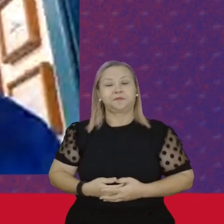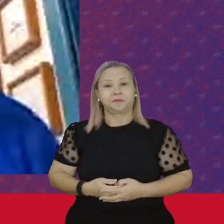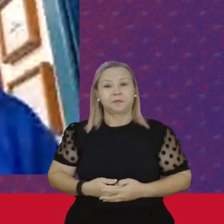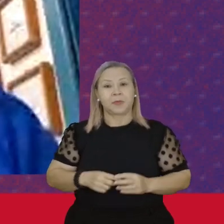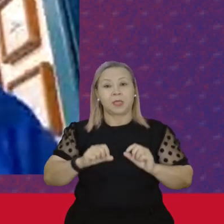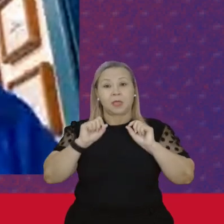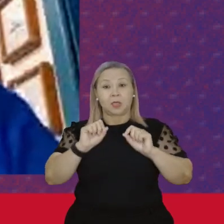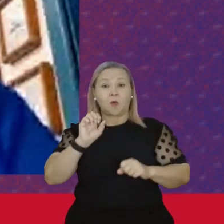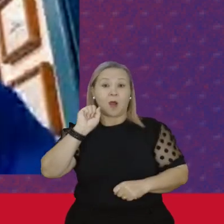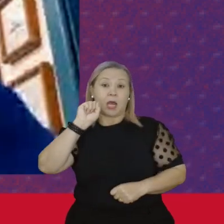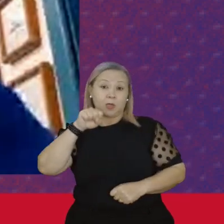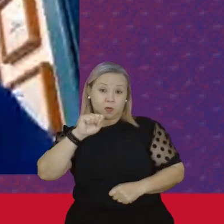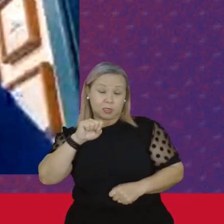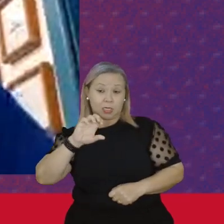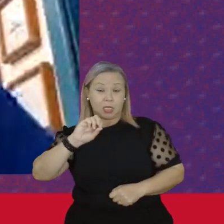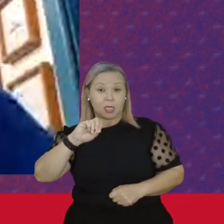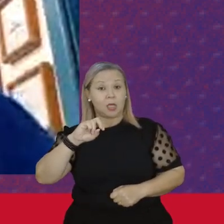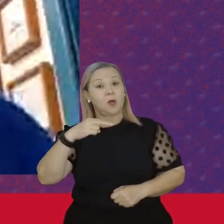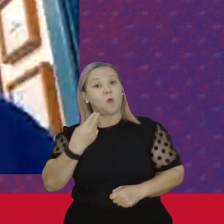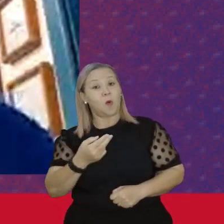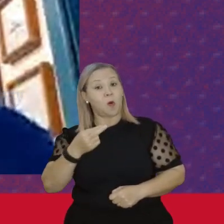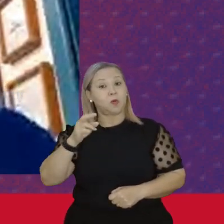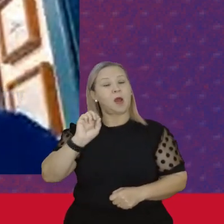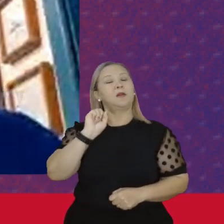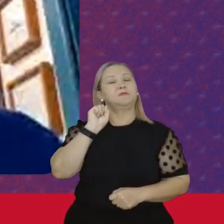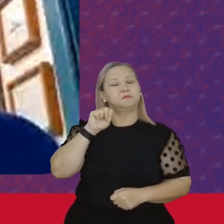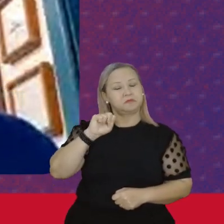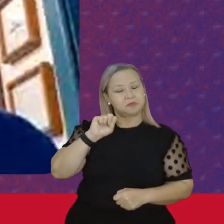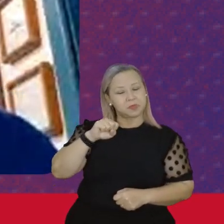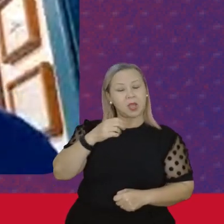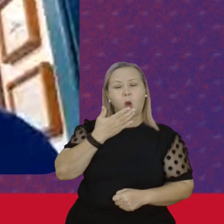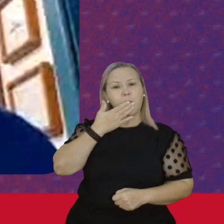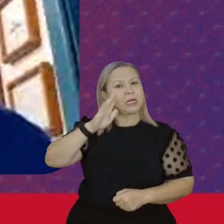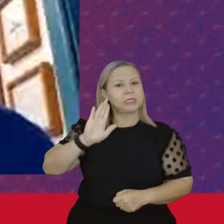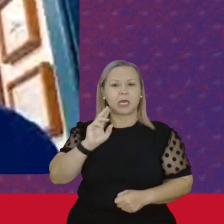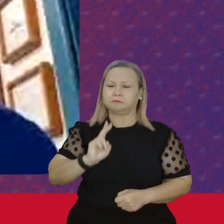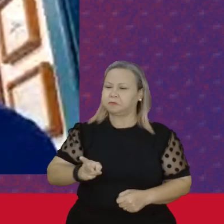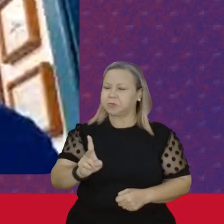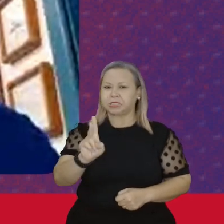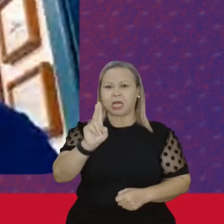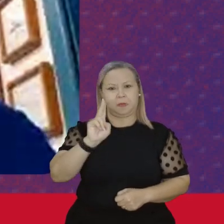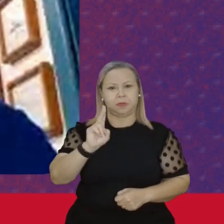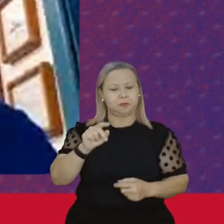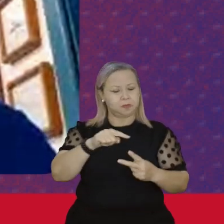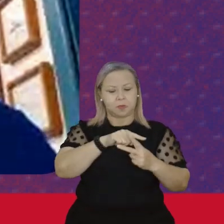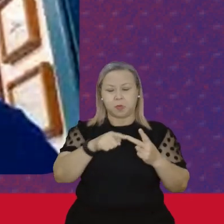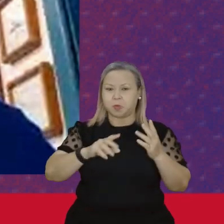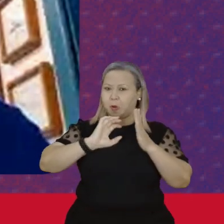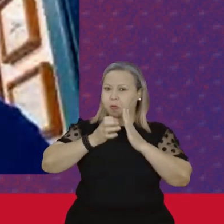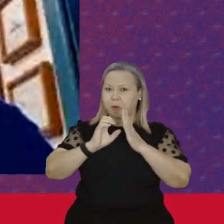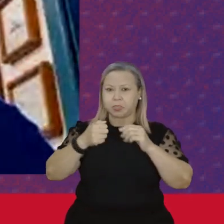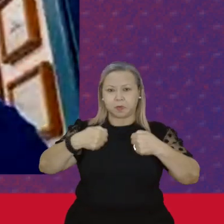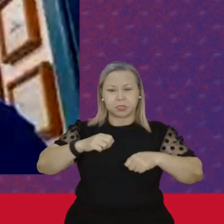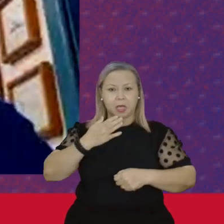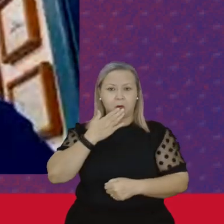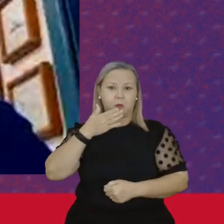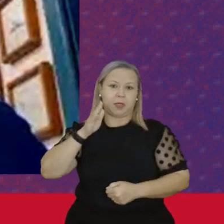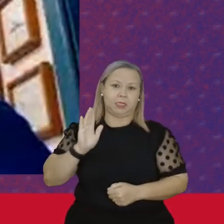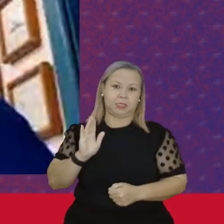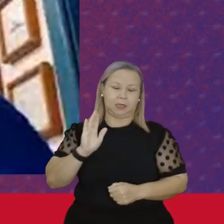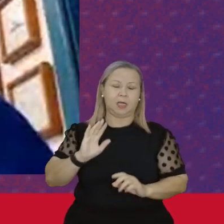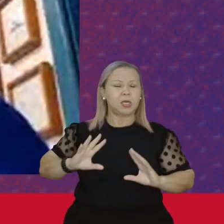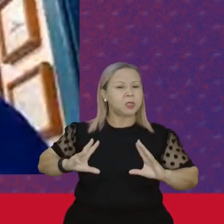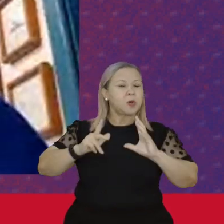e o outro era do sim, senhor, né? Então, eram tudo isso as mulheres reivindicavam,